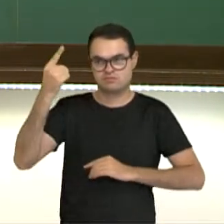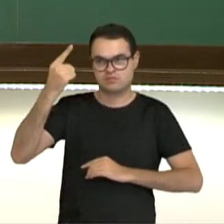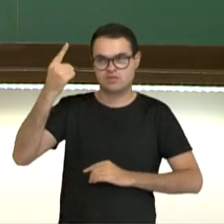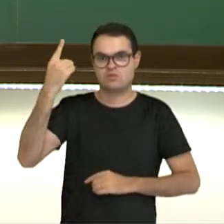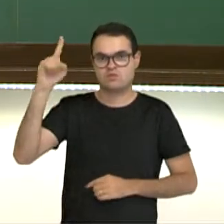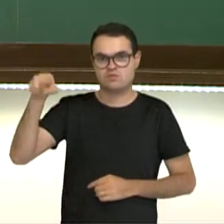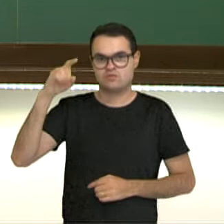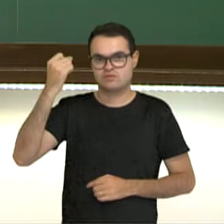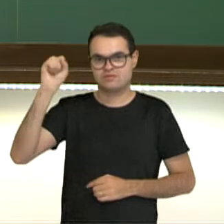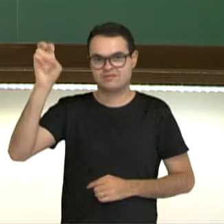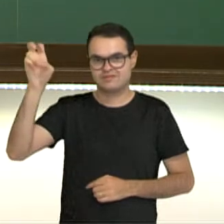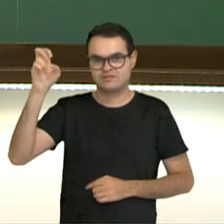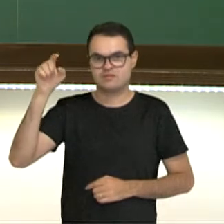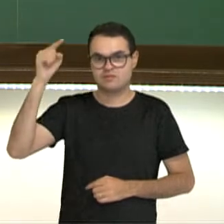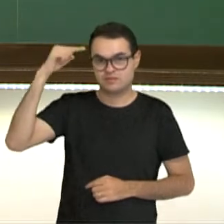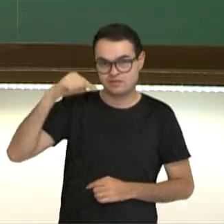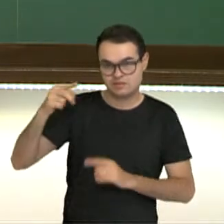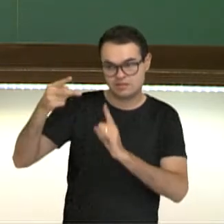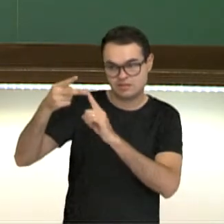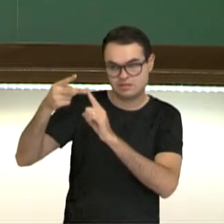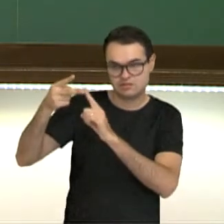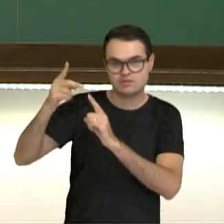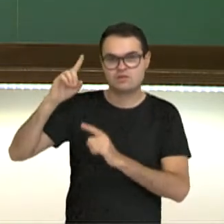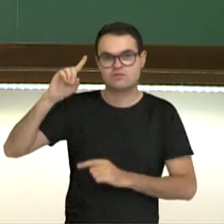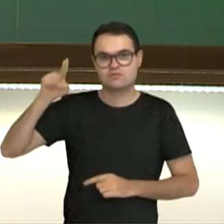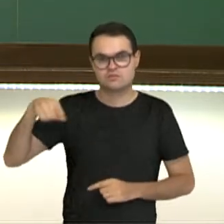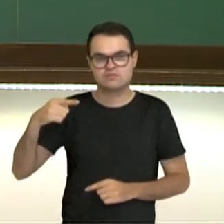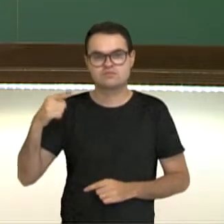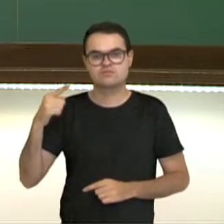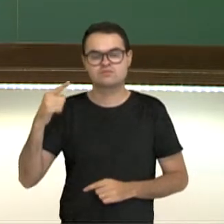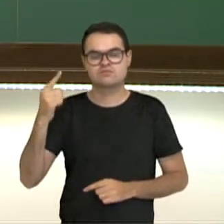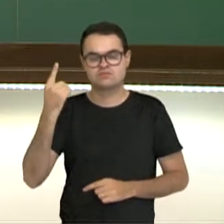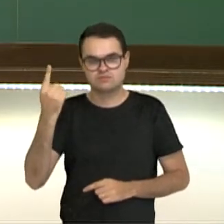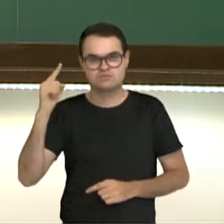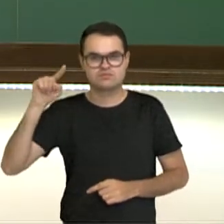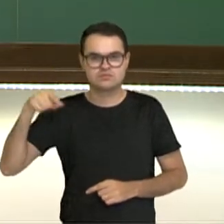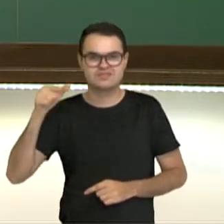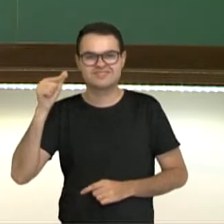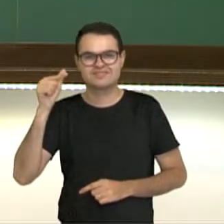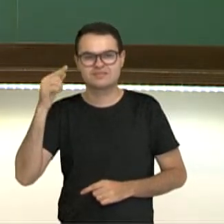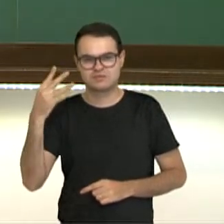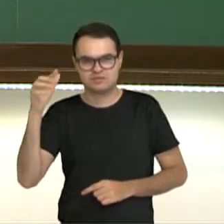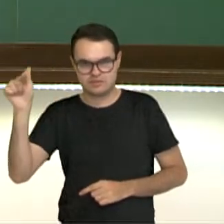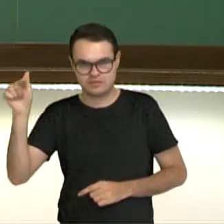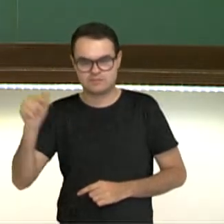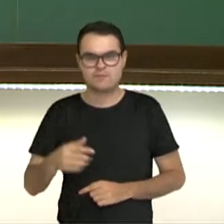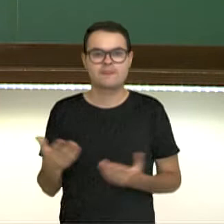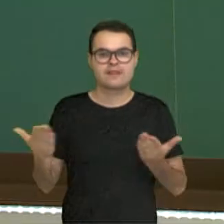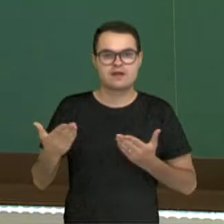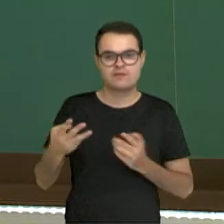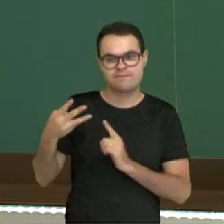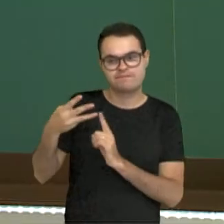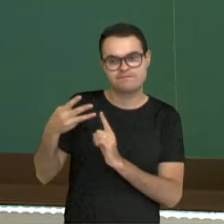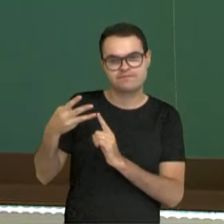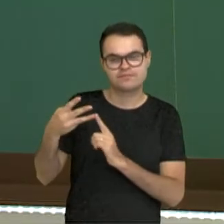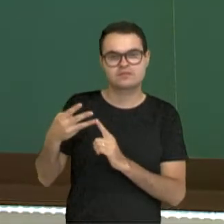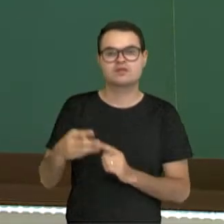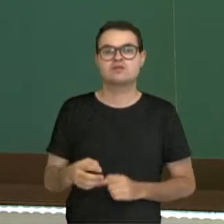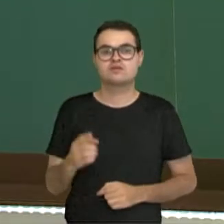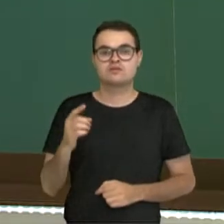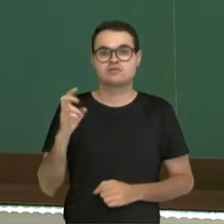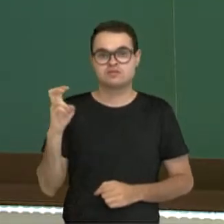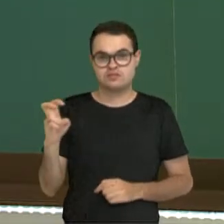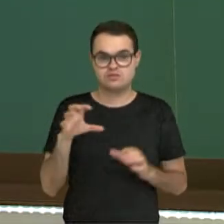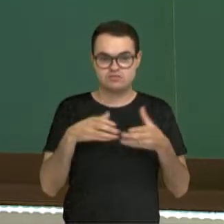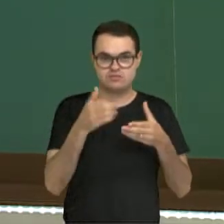segunda, 1,47. Falta a gente comparar a terceira situação. 5 dúzias. Para eu descobrir quanto que é uma dúzia, eu